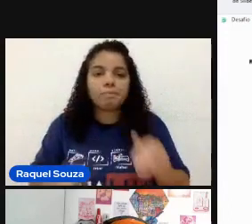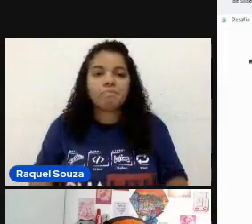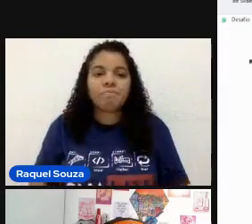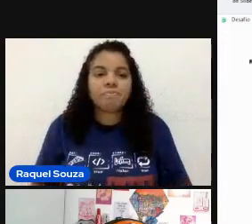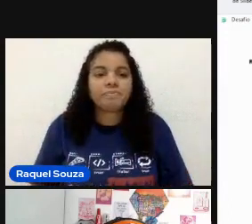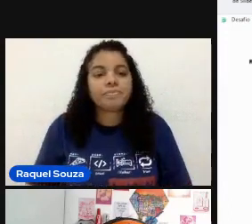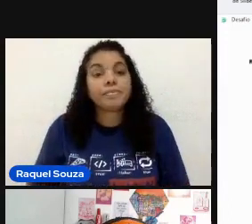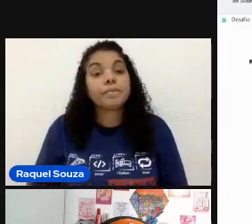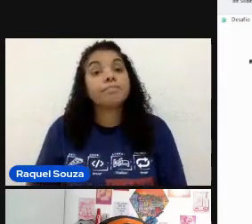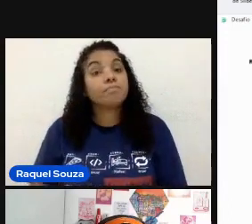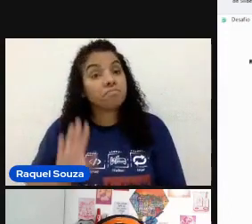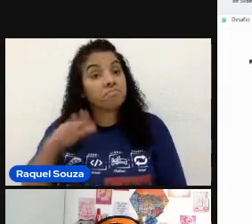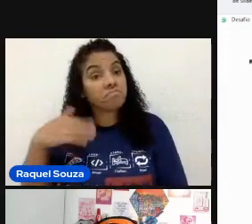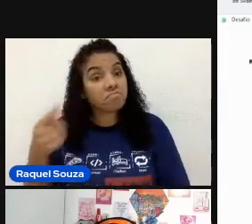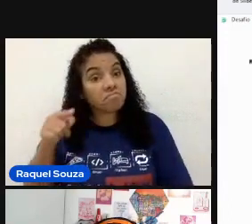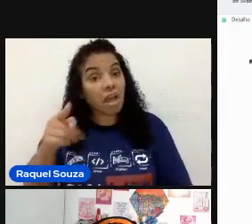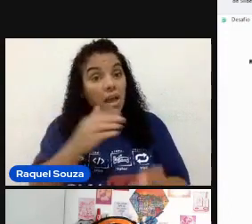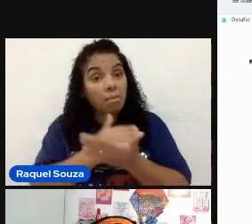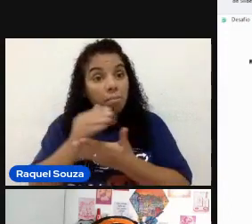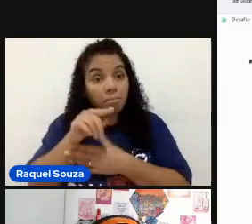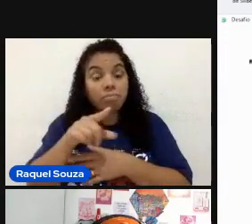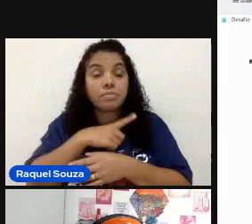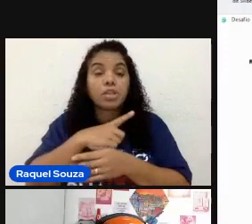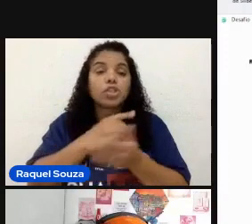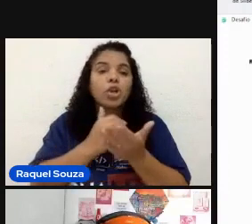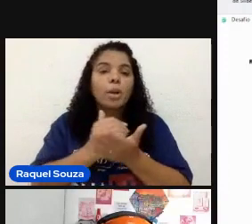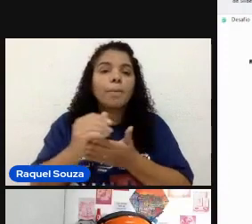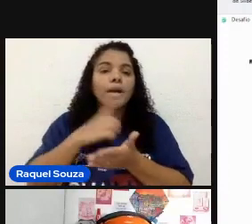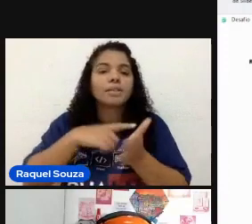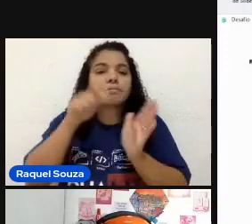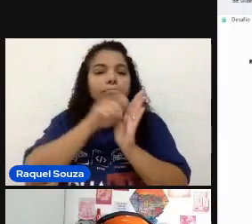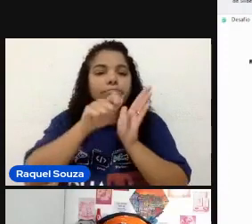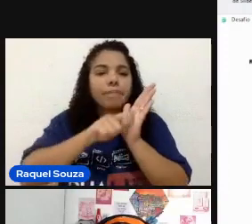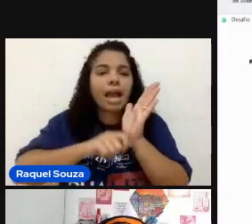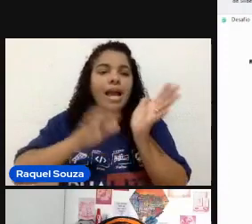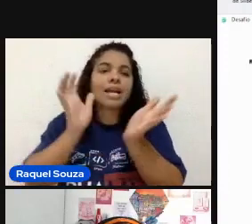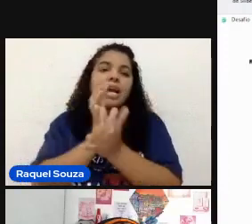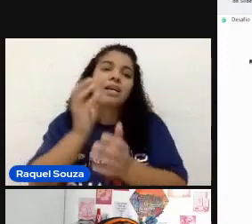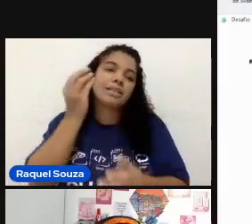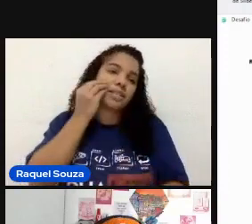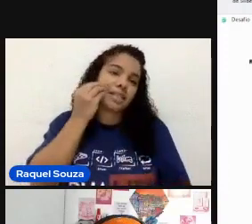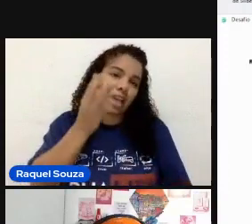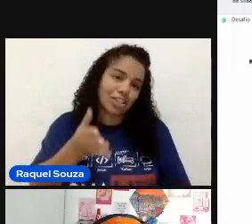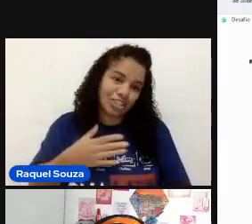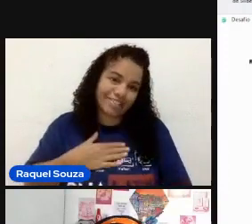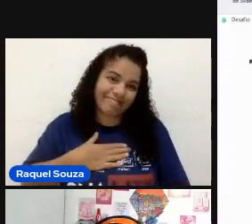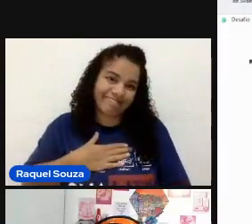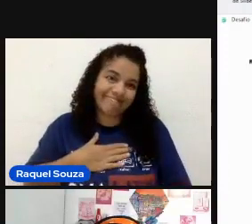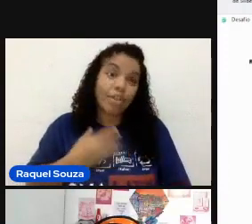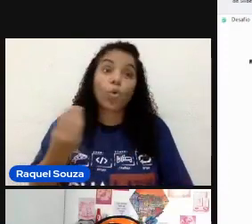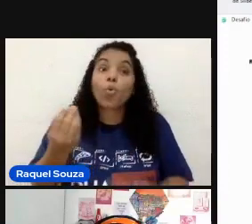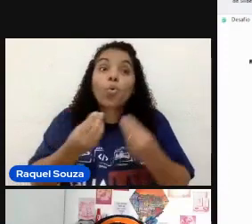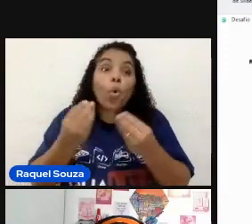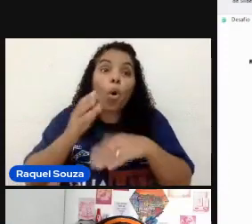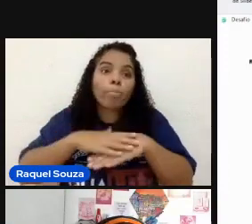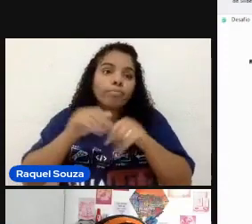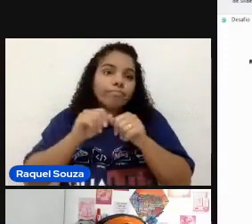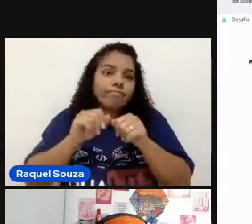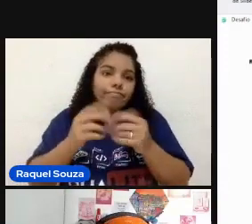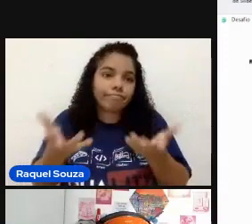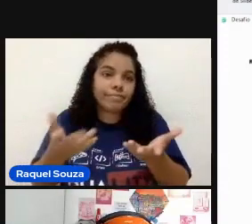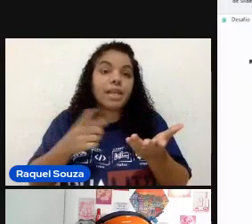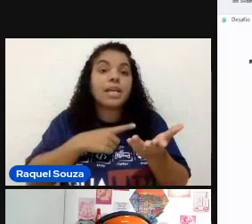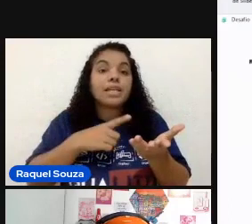E aí, a partir disso, a gente precisa começar a escrever os casos de testes. E como seria isso? Eu tenho aqui